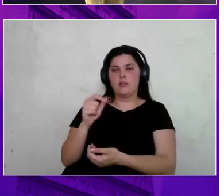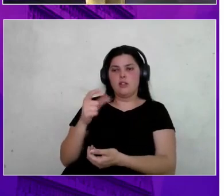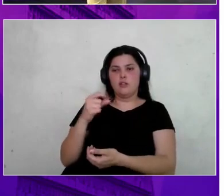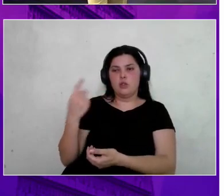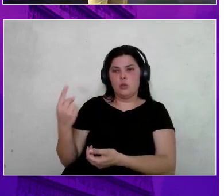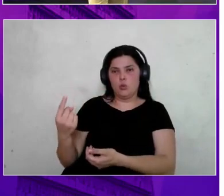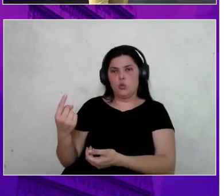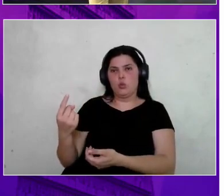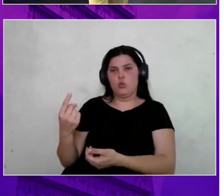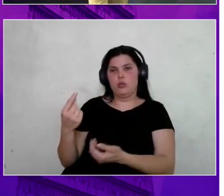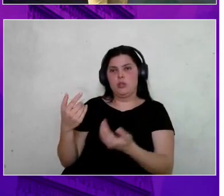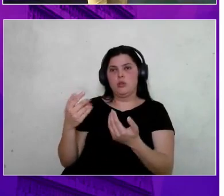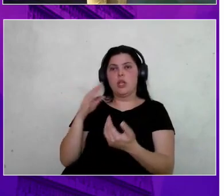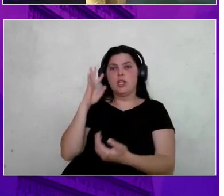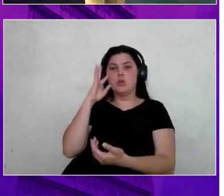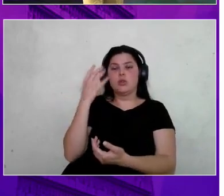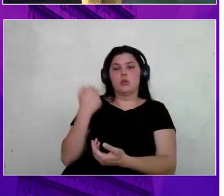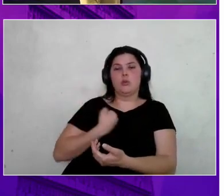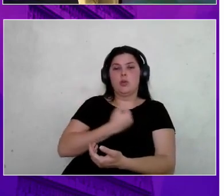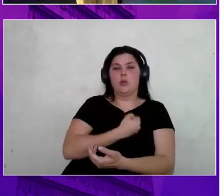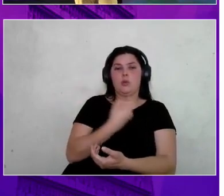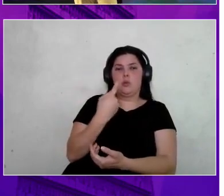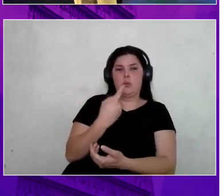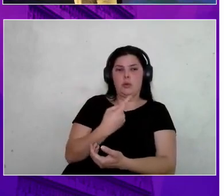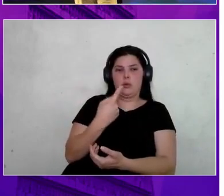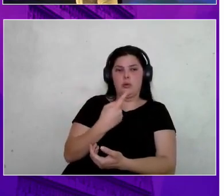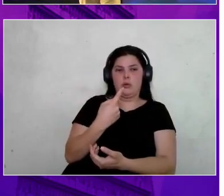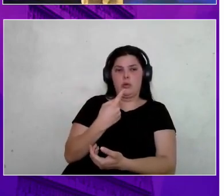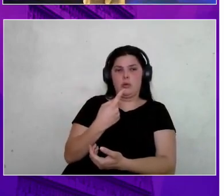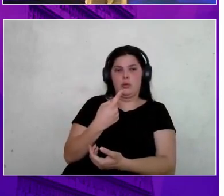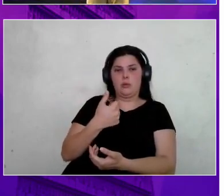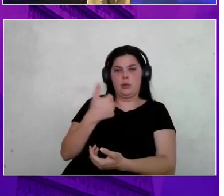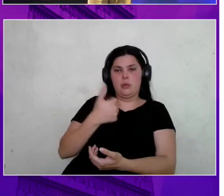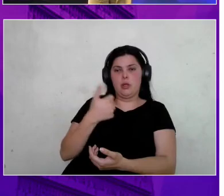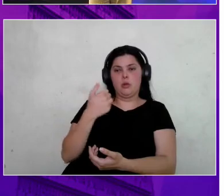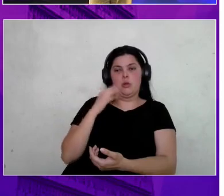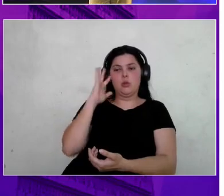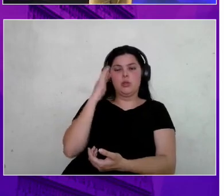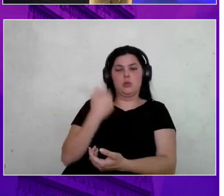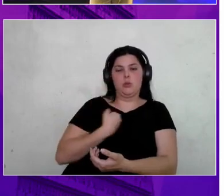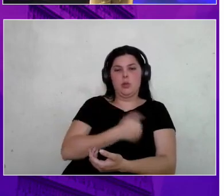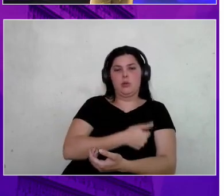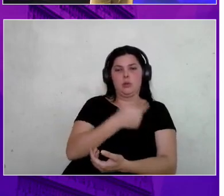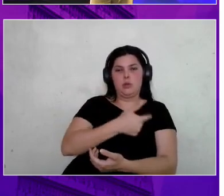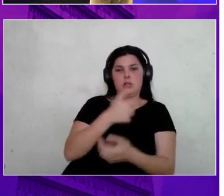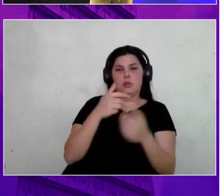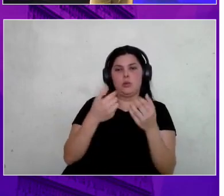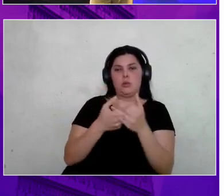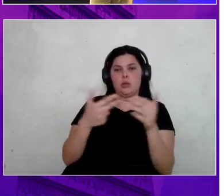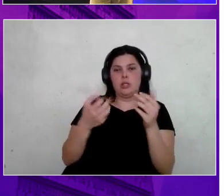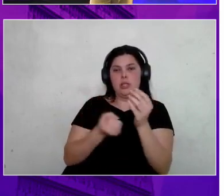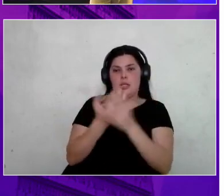que era a solução 1 e do que era a solução 2, temos as transações criadas, notificações e número de clientes. Né?